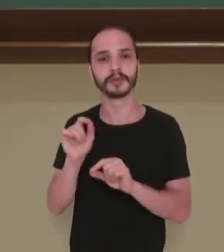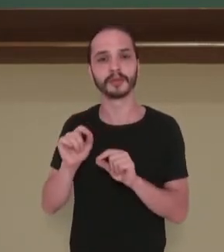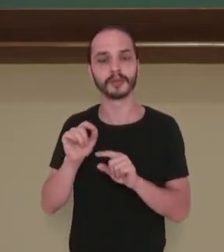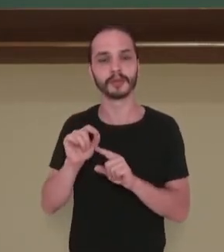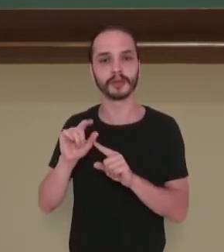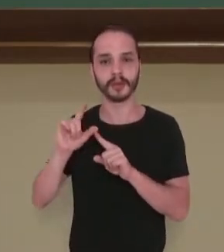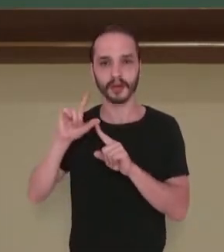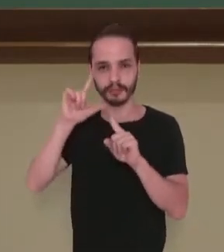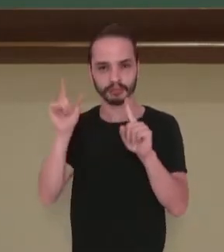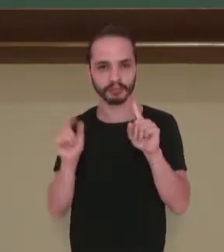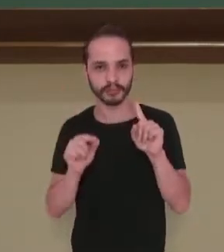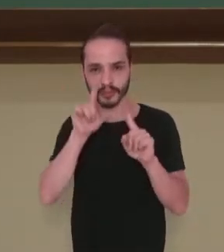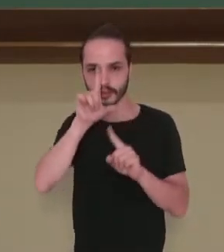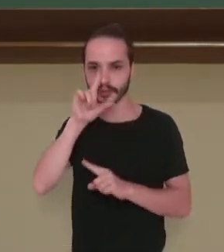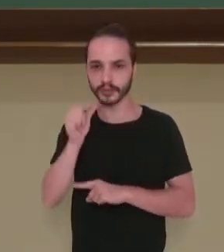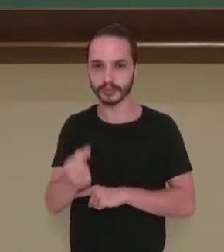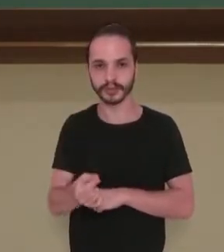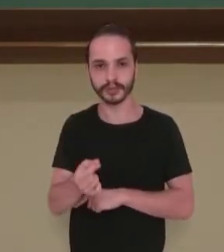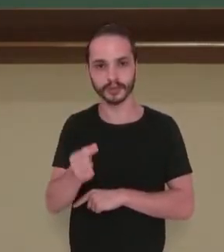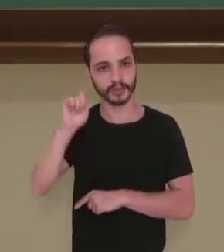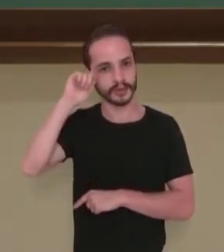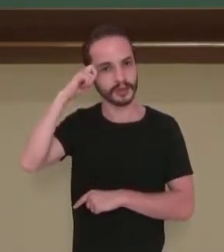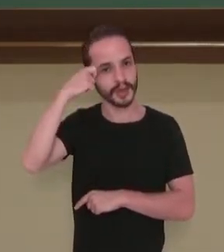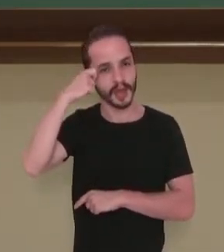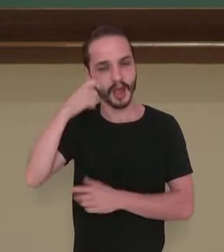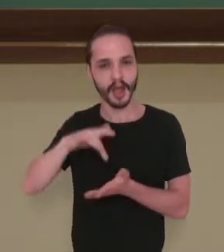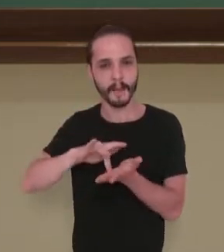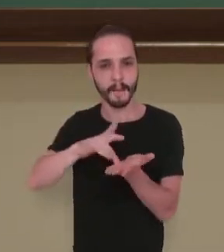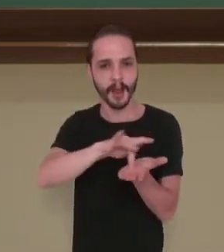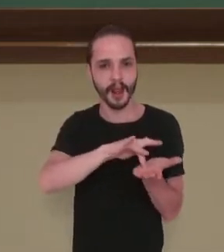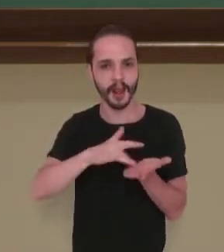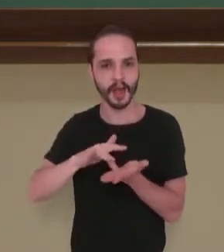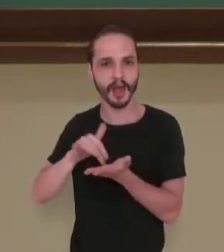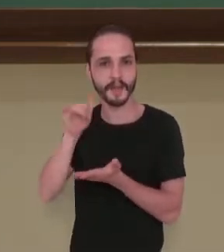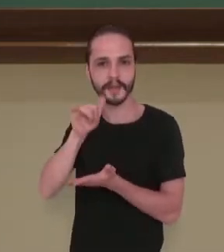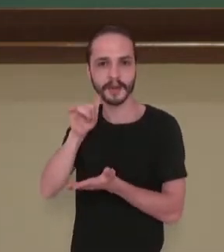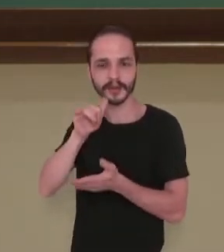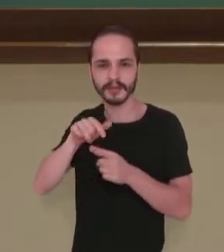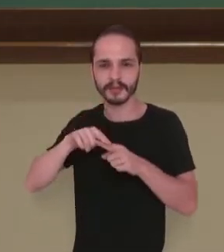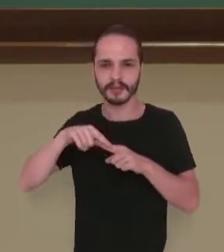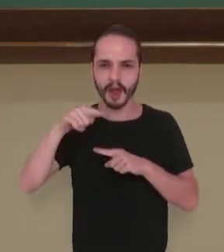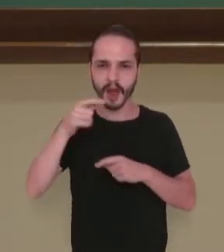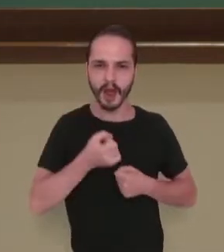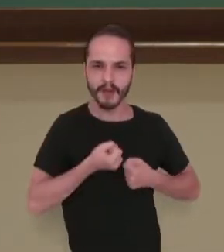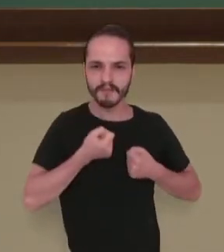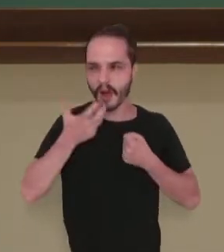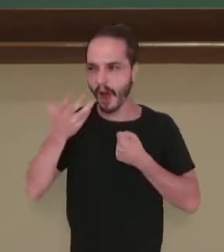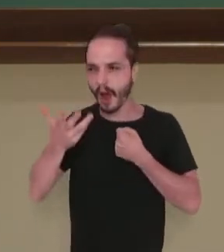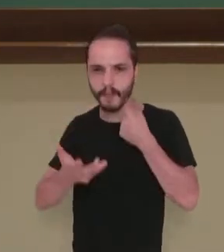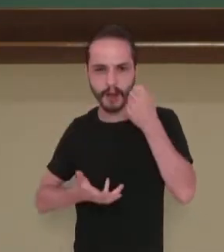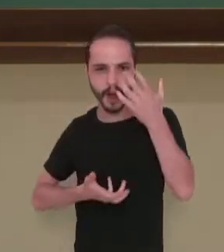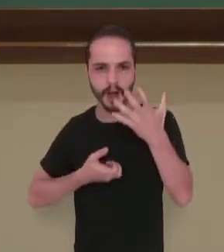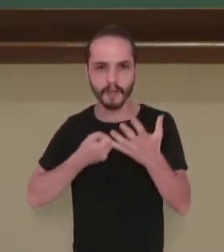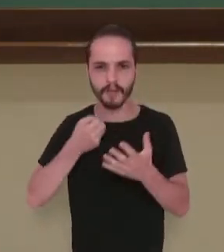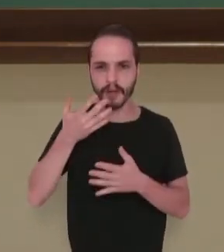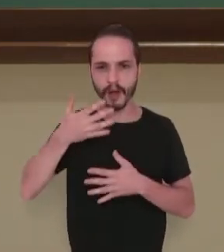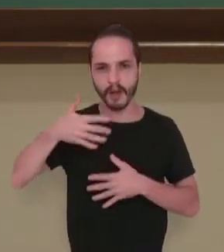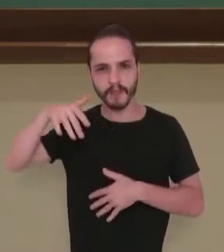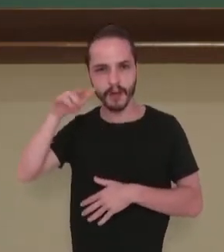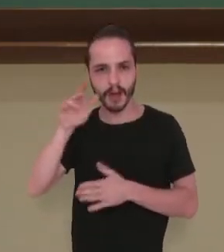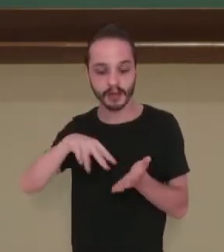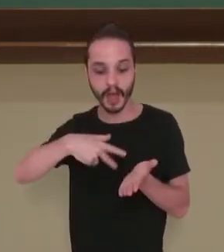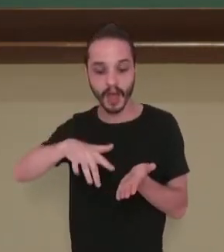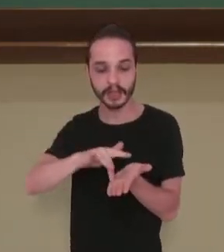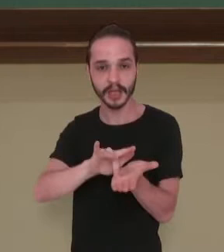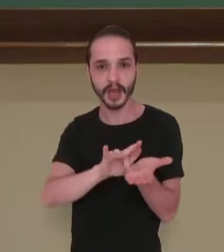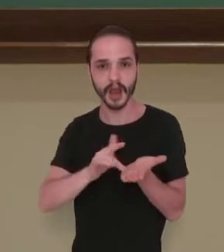Cisne Negro, né, que é uma bailarina, né, que ela dança e se expressa através. Então a gente consegue